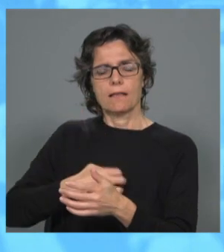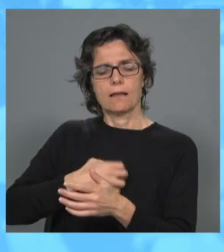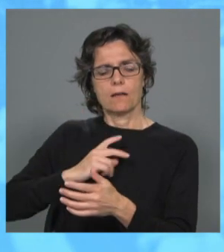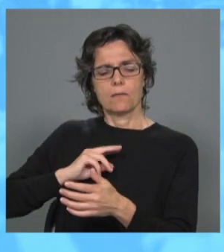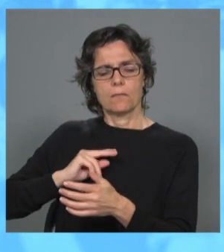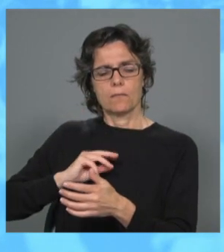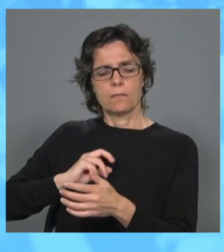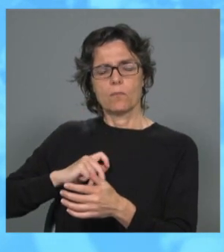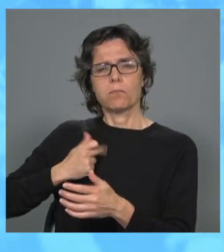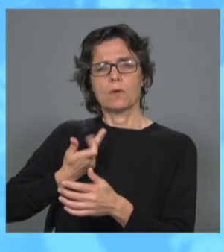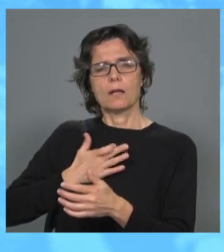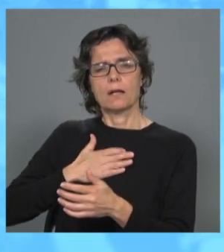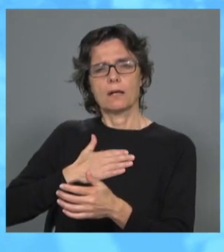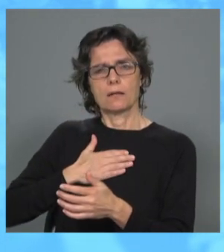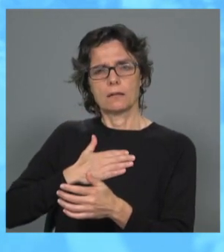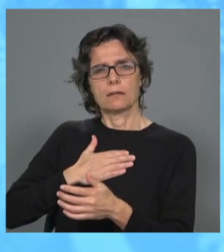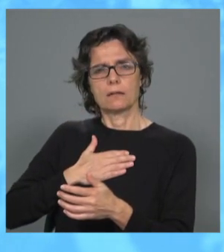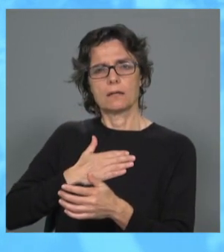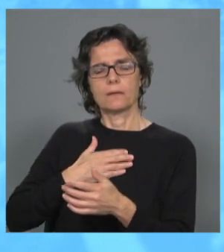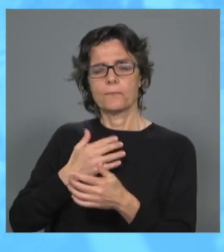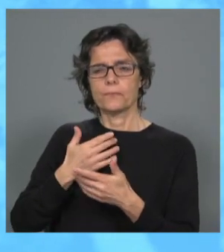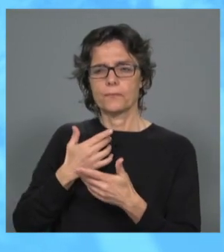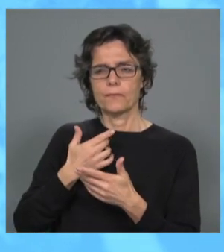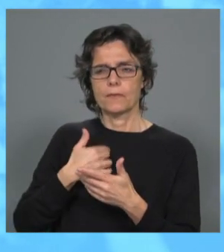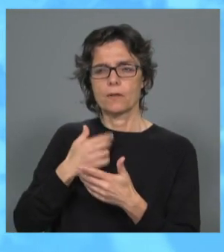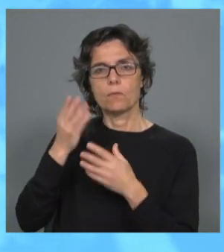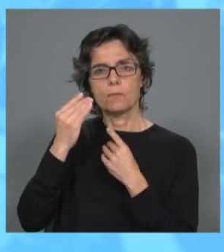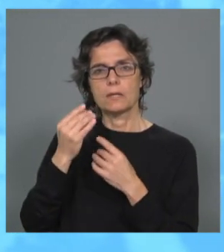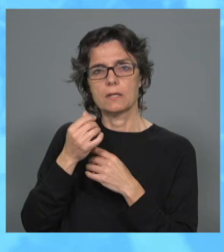mim ajuda-me a ser melhor, a ser mais paciente,